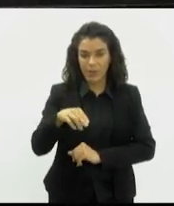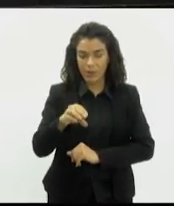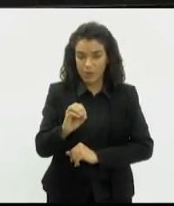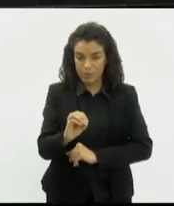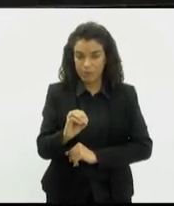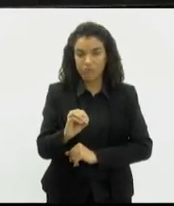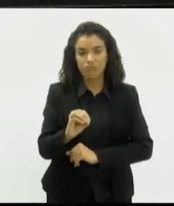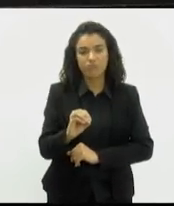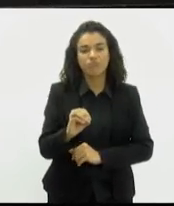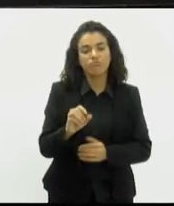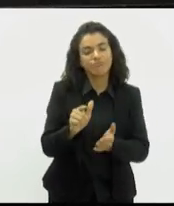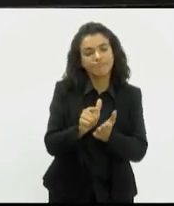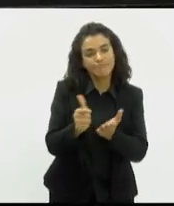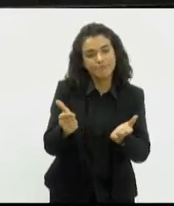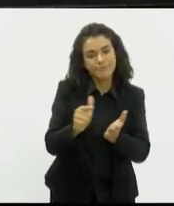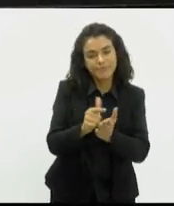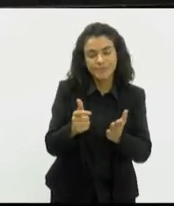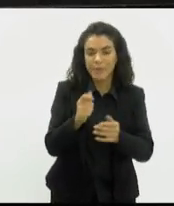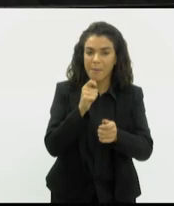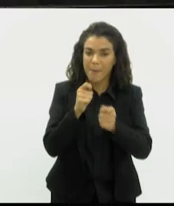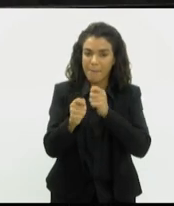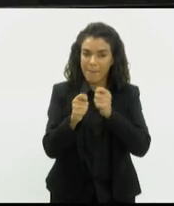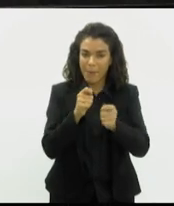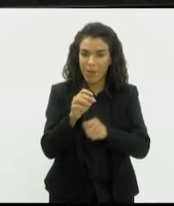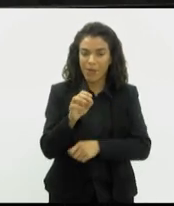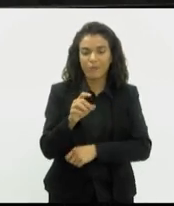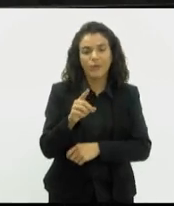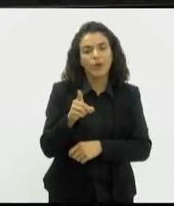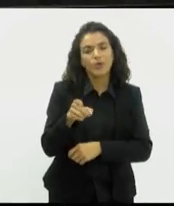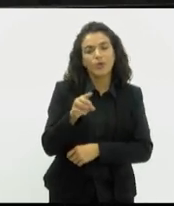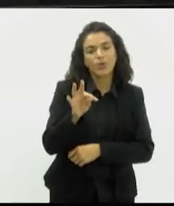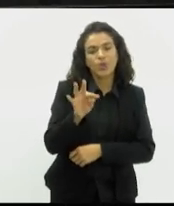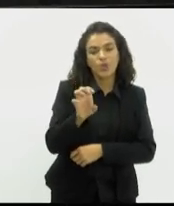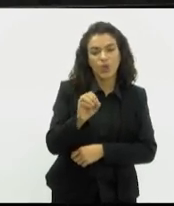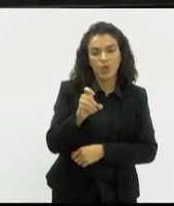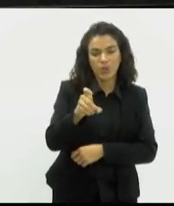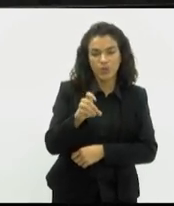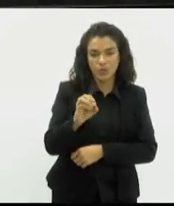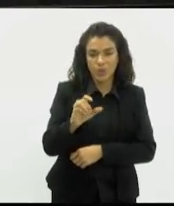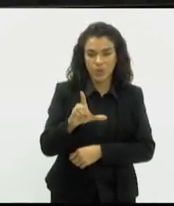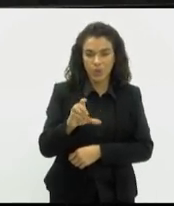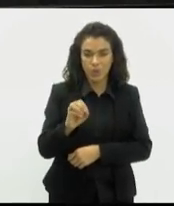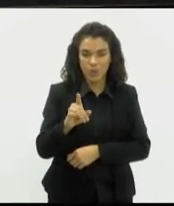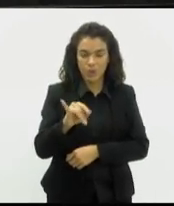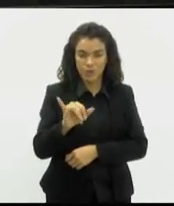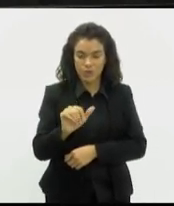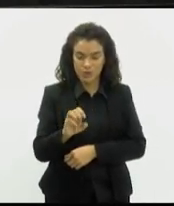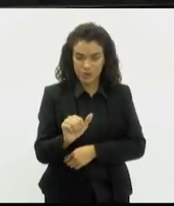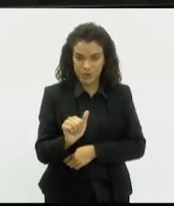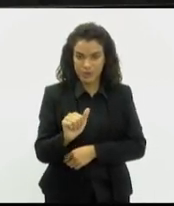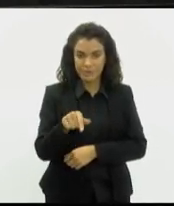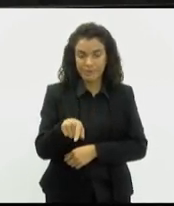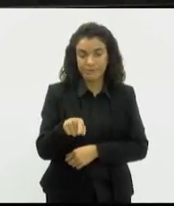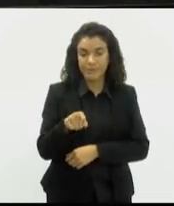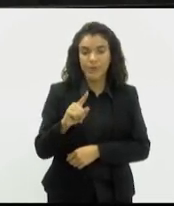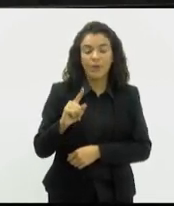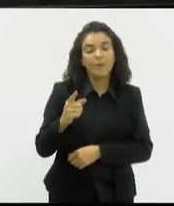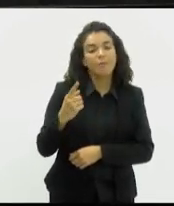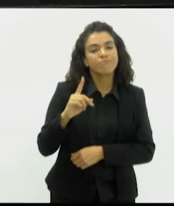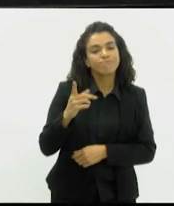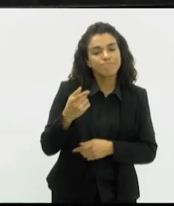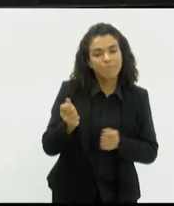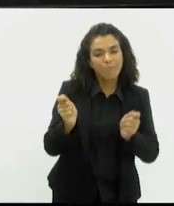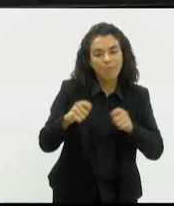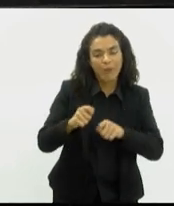artigo, abre aspas, toxicologia do tolueno, aspectos relacionados ao abuso, fecha aspas, publicado